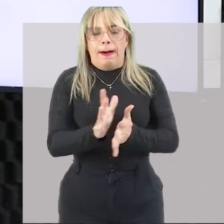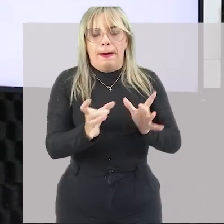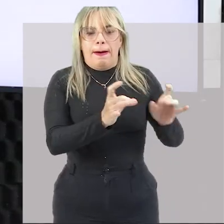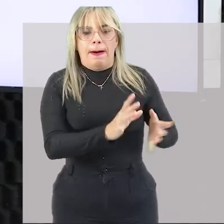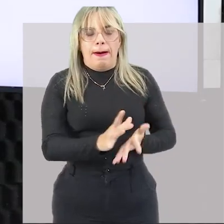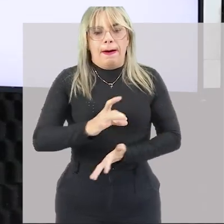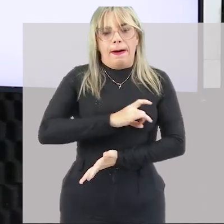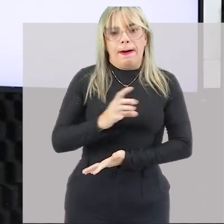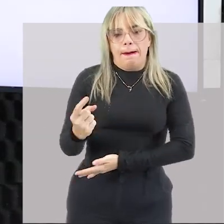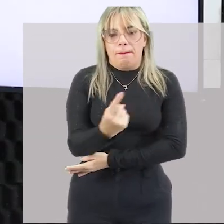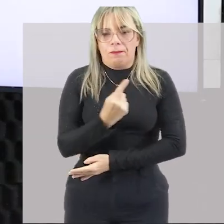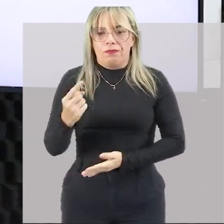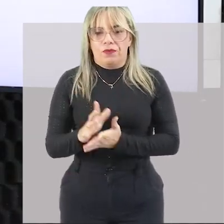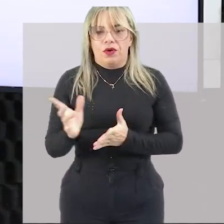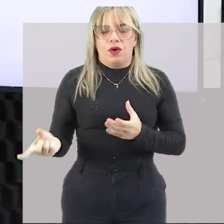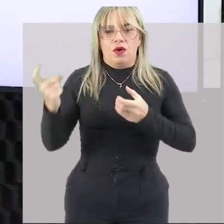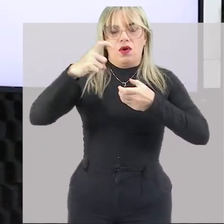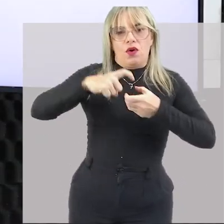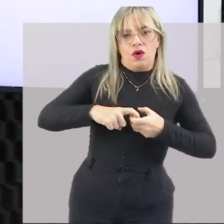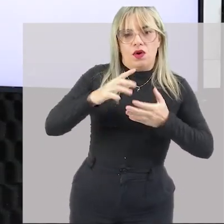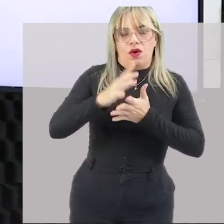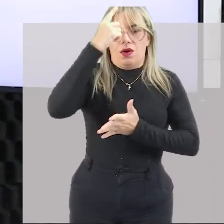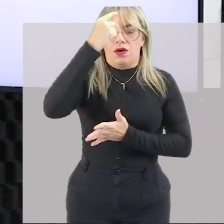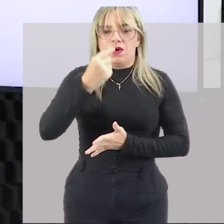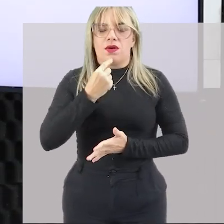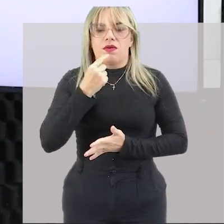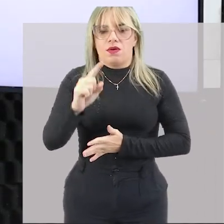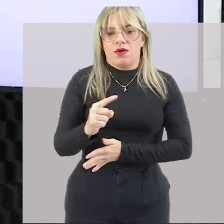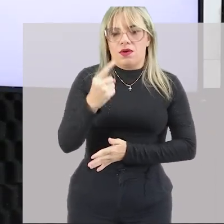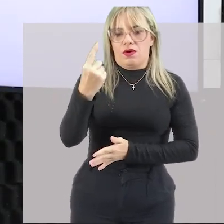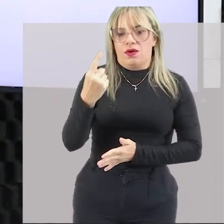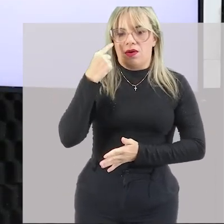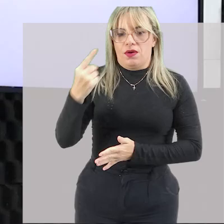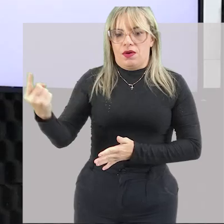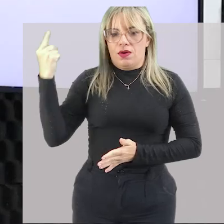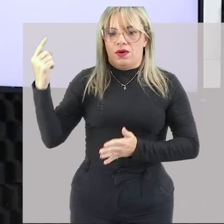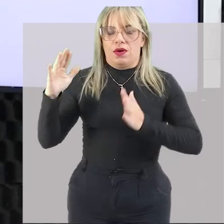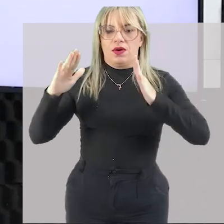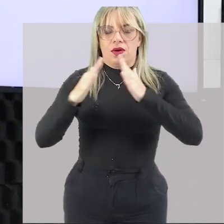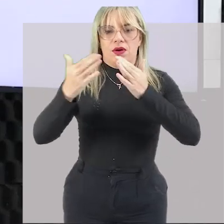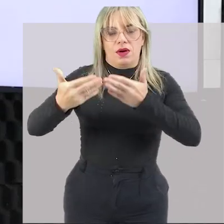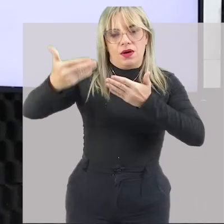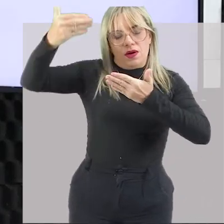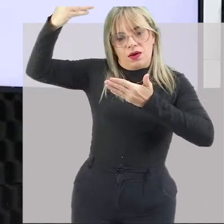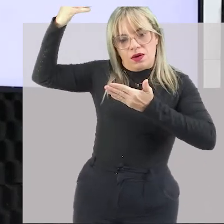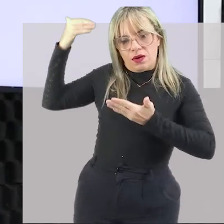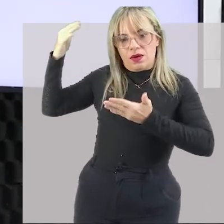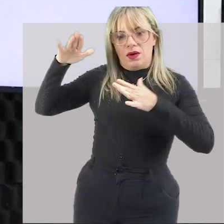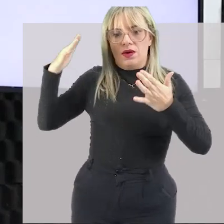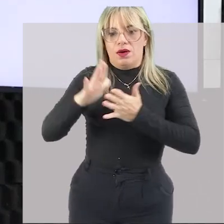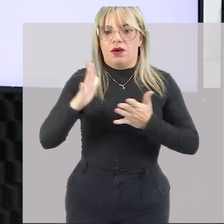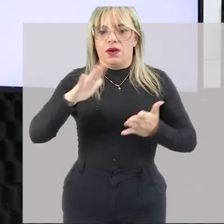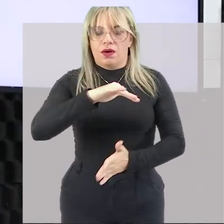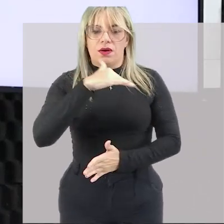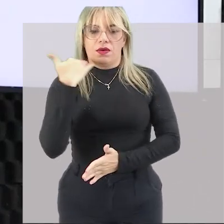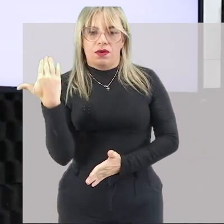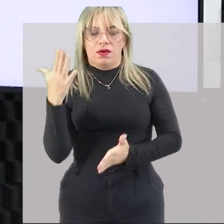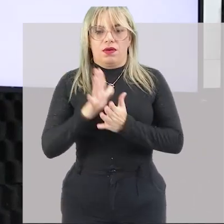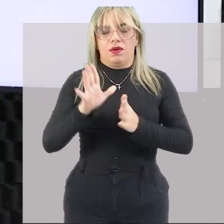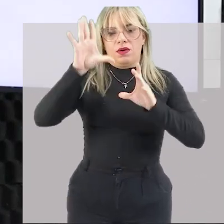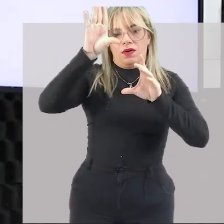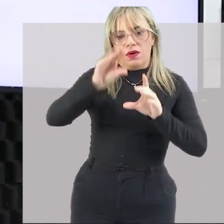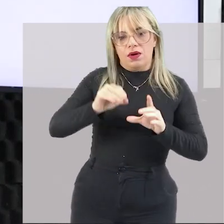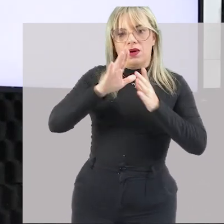na imagem 1 e pensa, bom, tem casa ali ao fundo. A morte